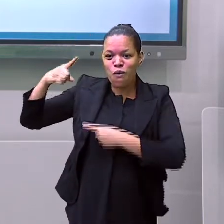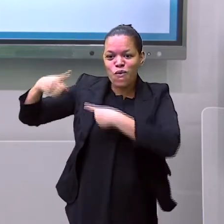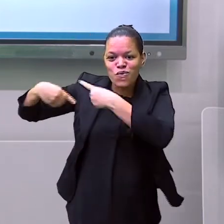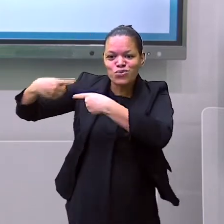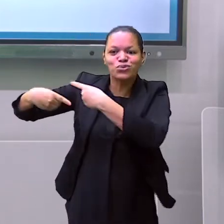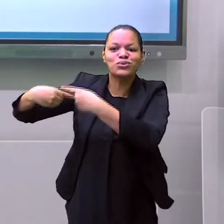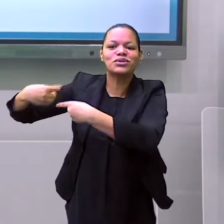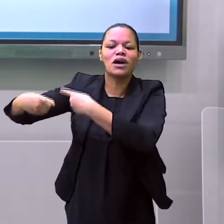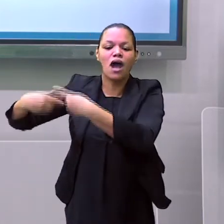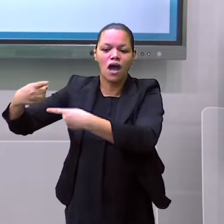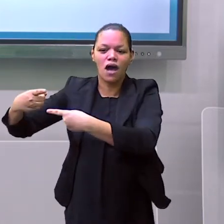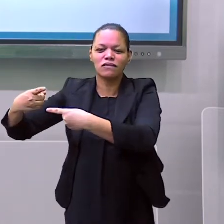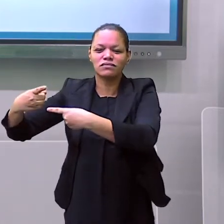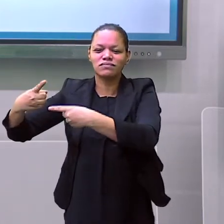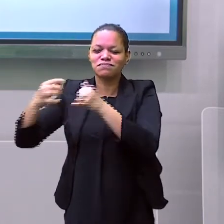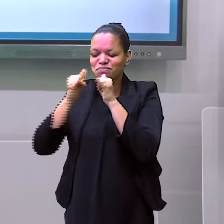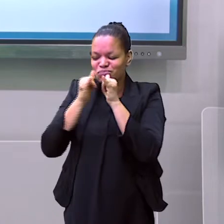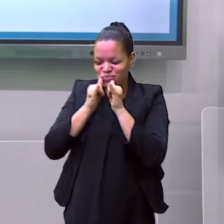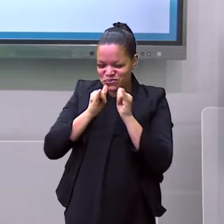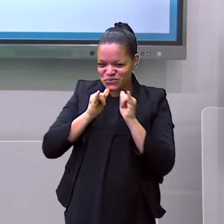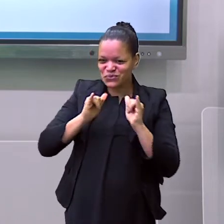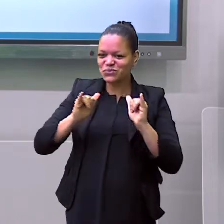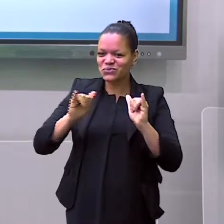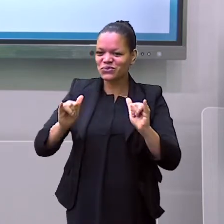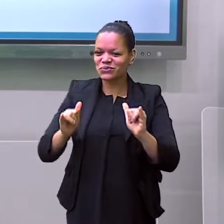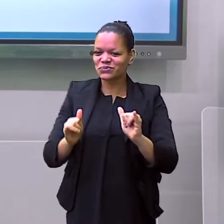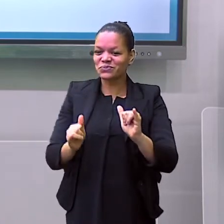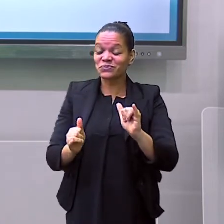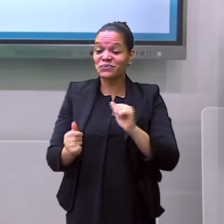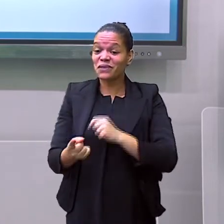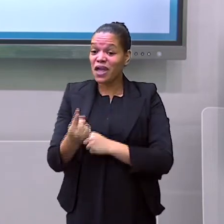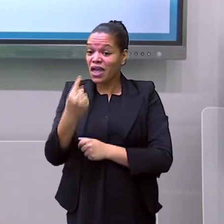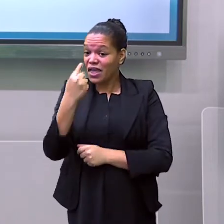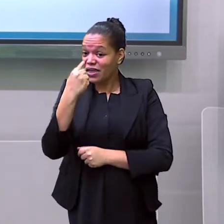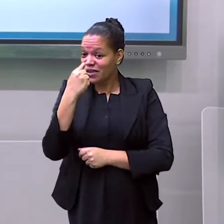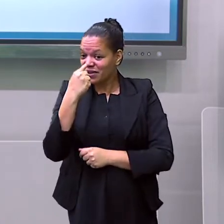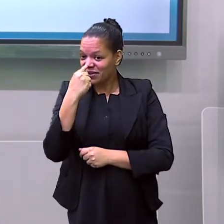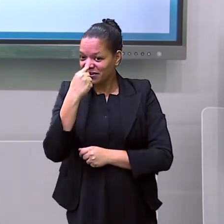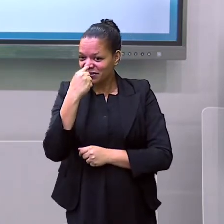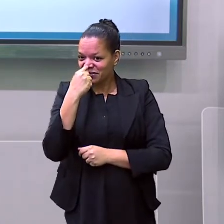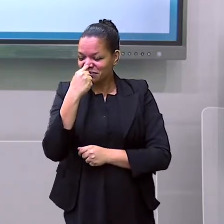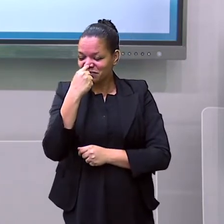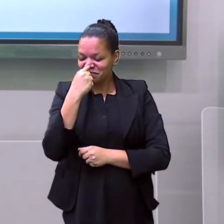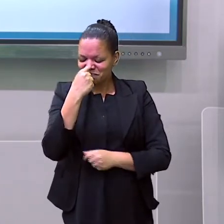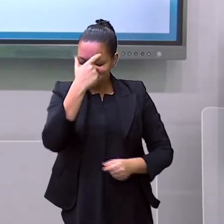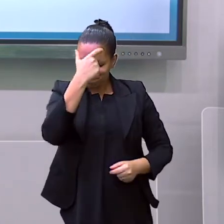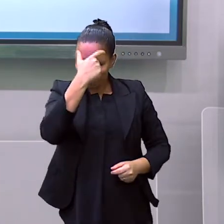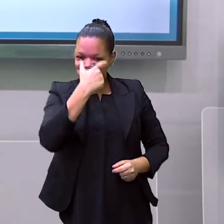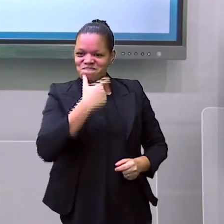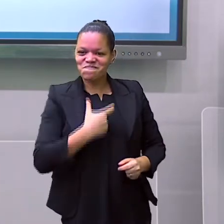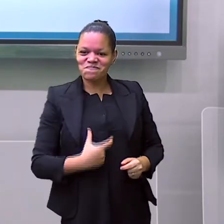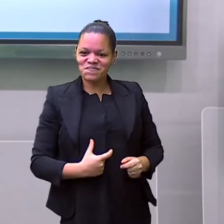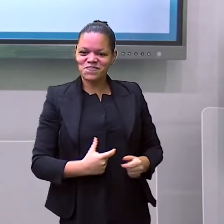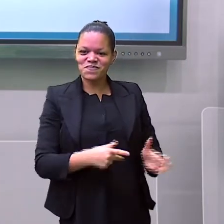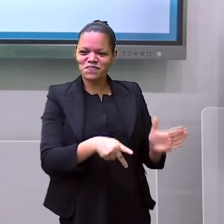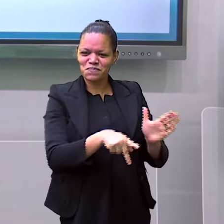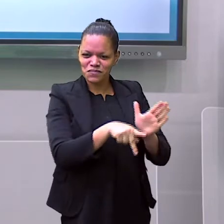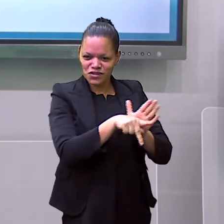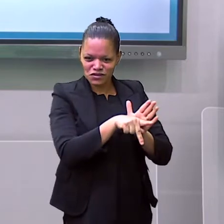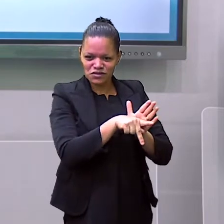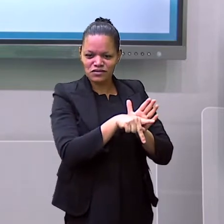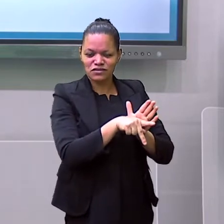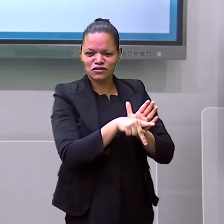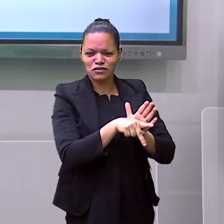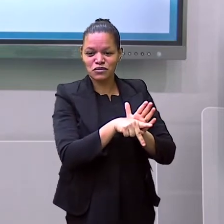relatos íntimos, que podem ser lidos apenas pelo seu próprio autor, então por quem escreveu, ou